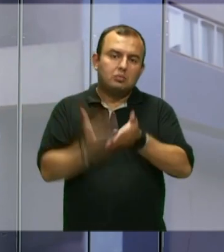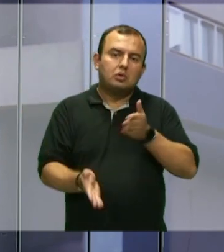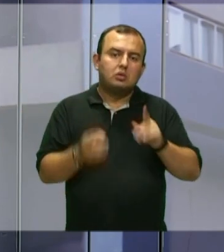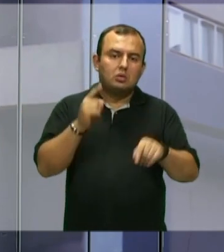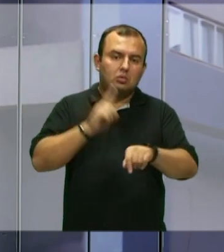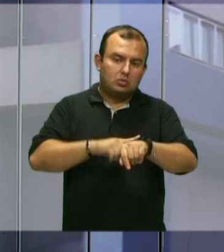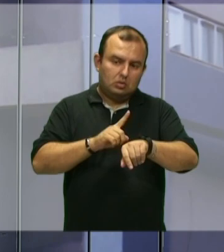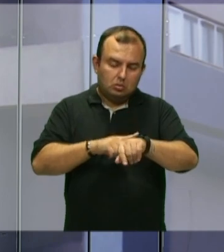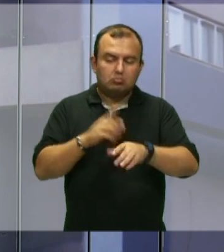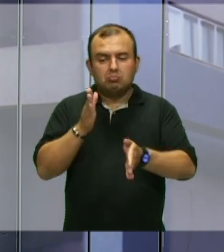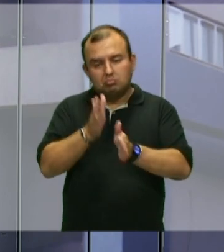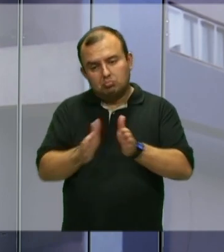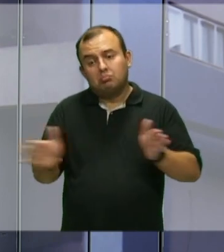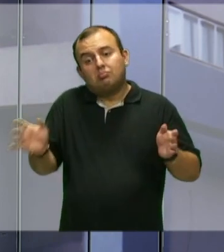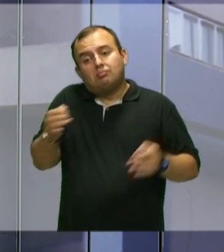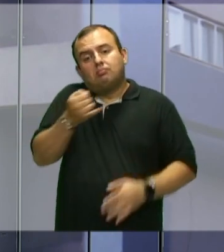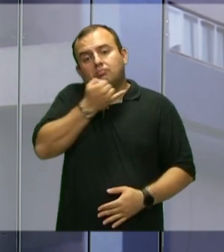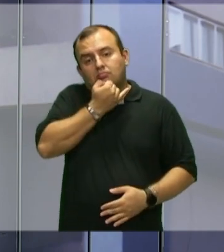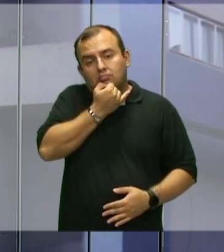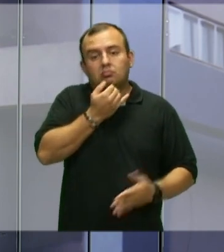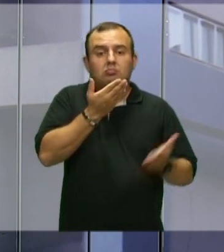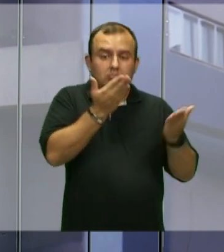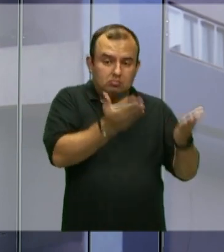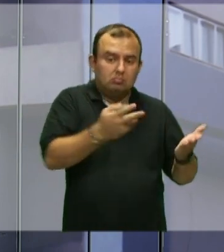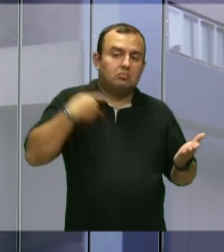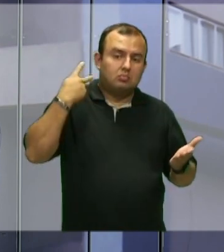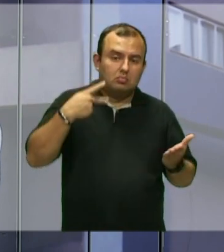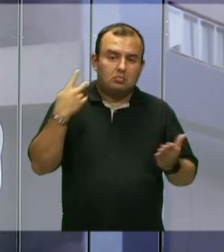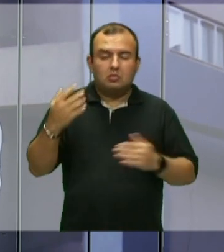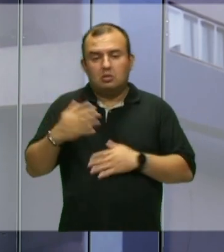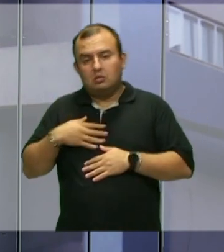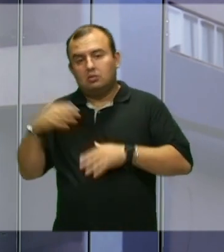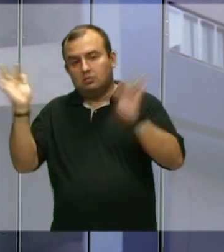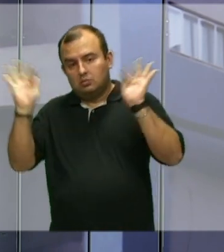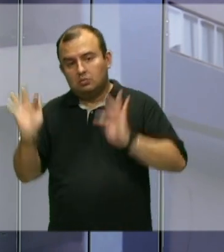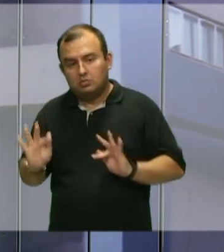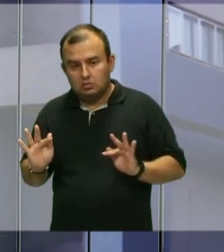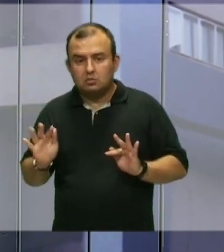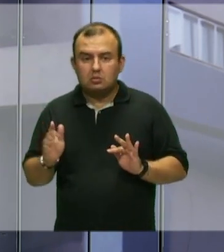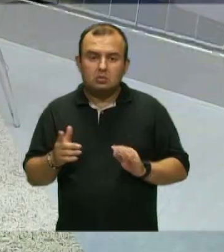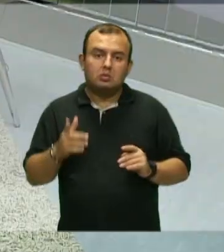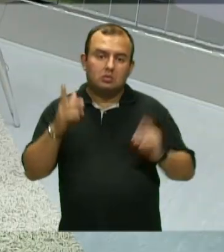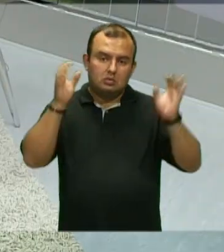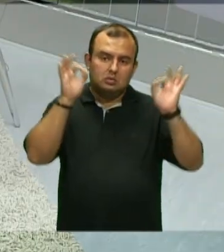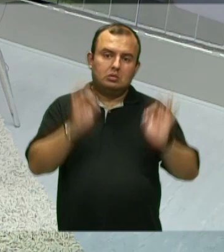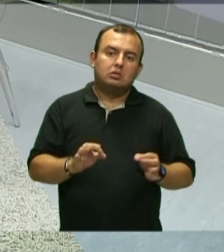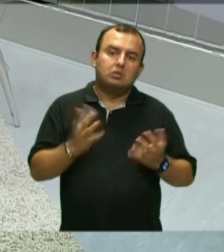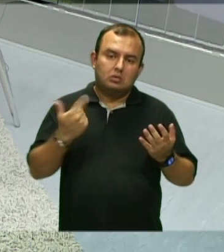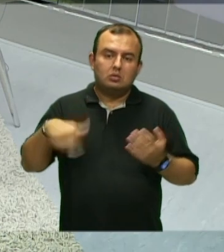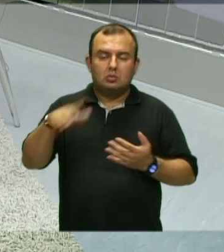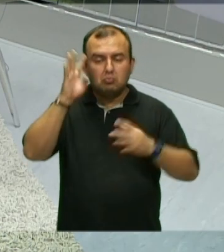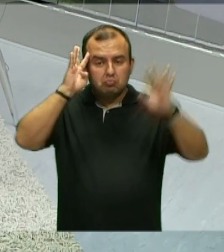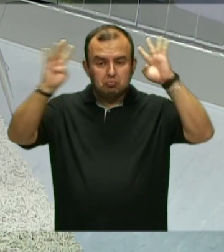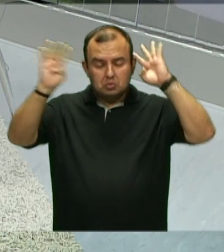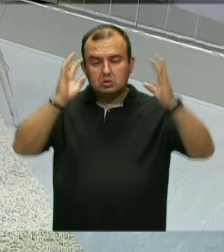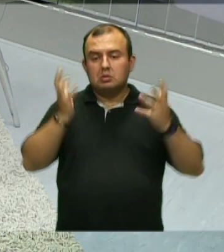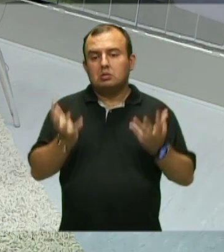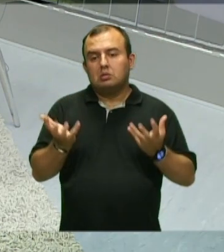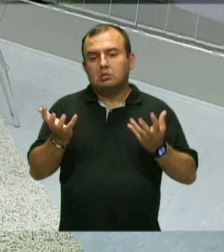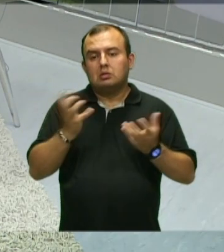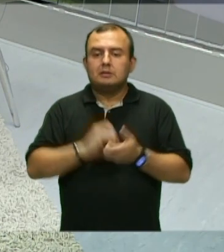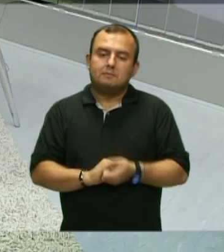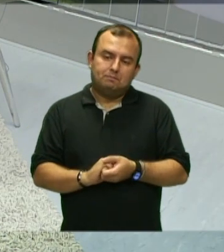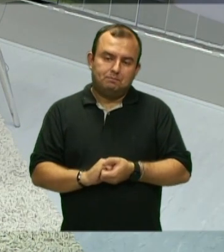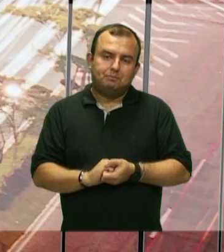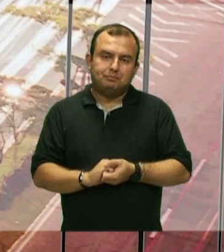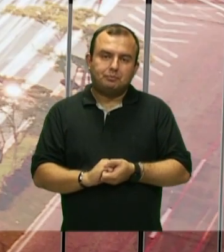prazo, né? Então, infelizmente, para ele, infelizmente para nós, a CPI saiu da forma como a gente imaginava que deveria